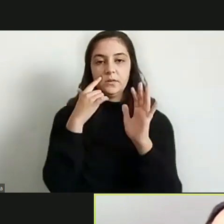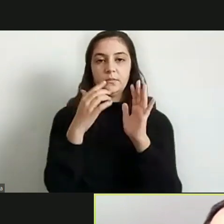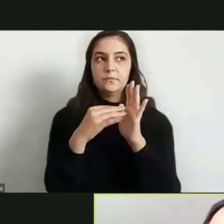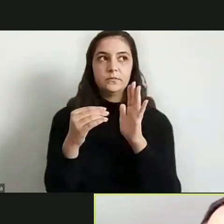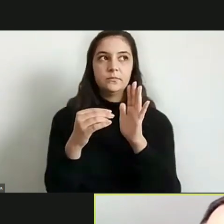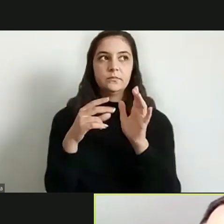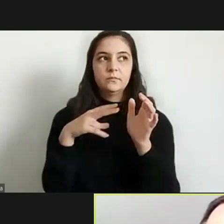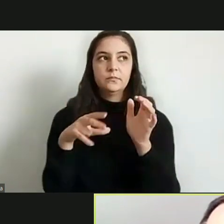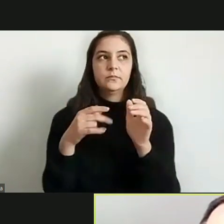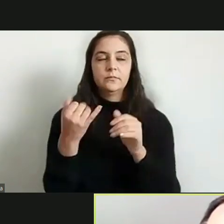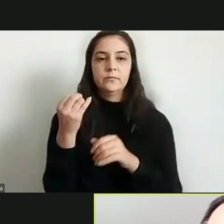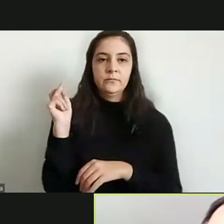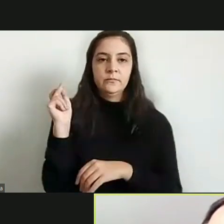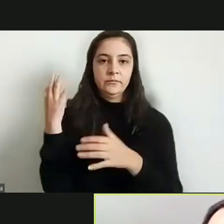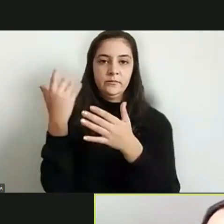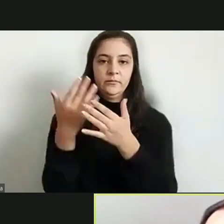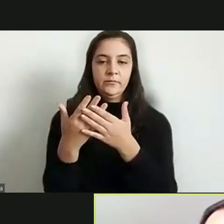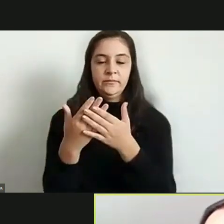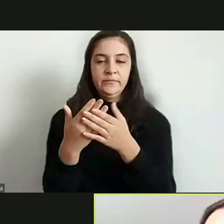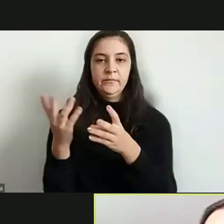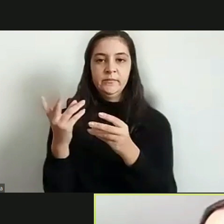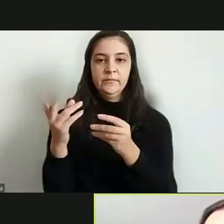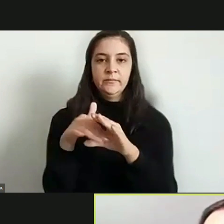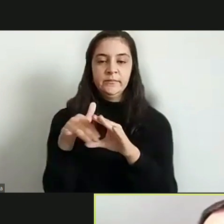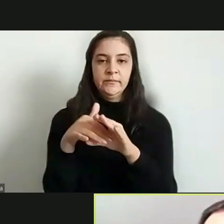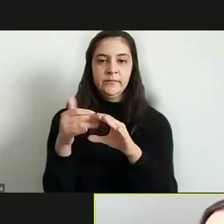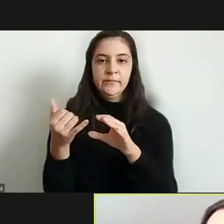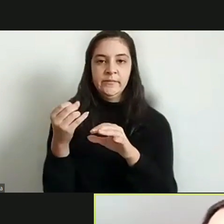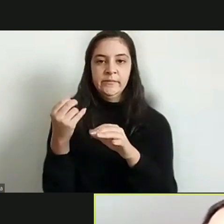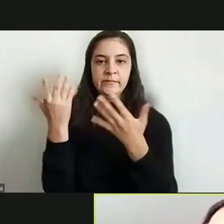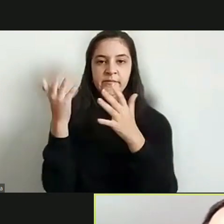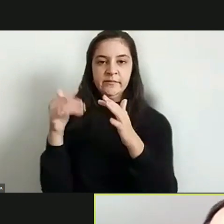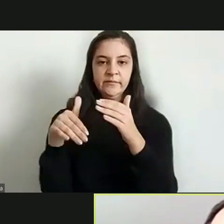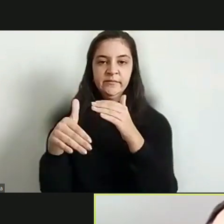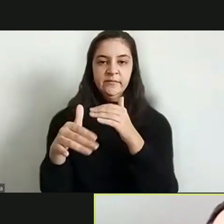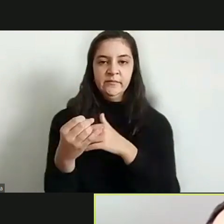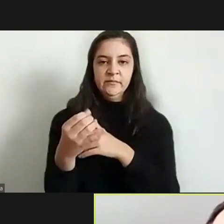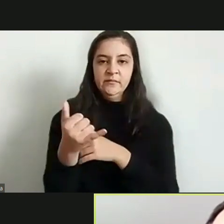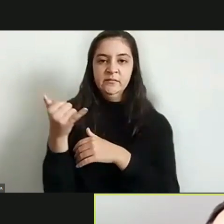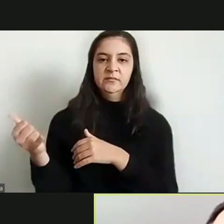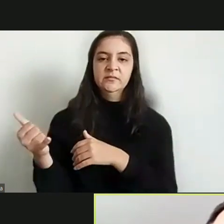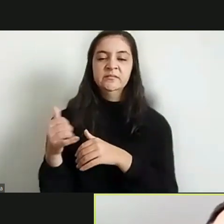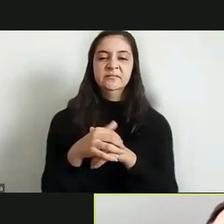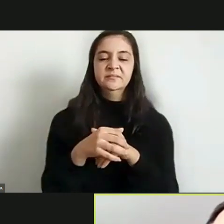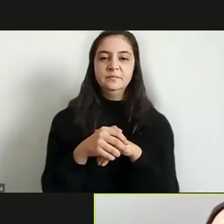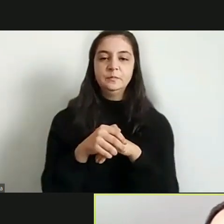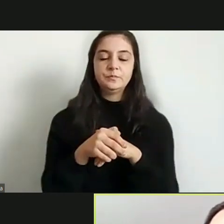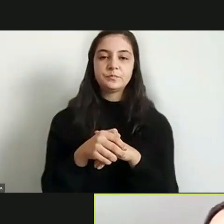20 anos são os orçamentos participativos, que aliás comemoram 20 anos agora, em 2022.